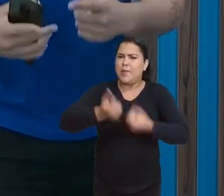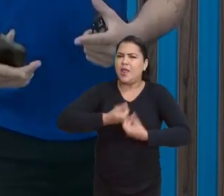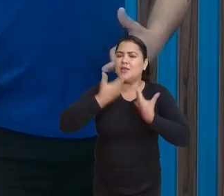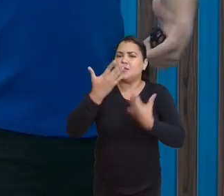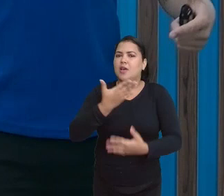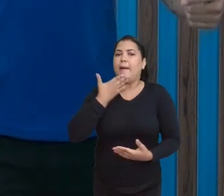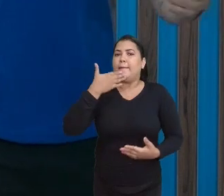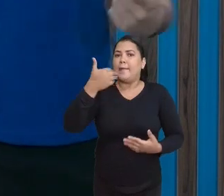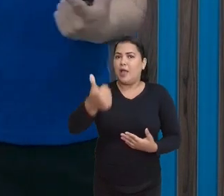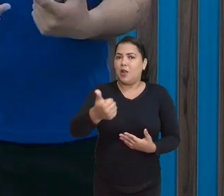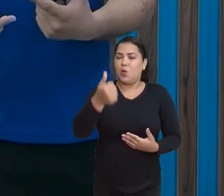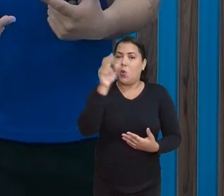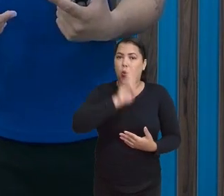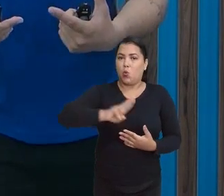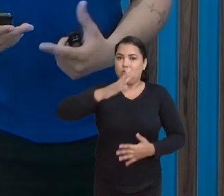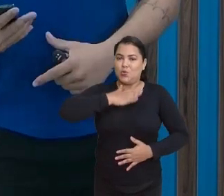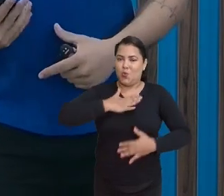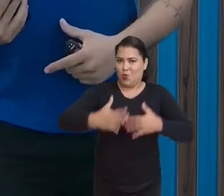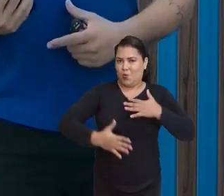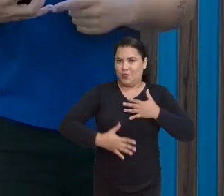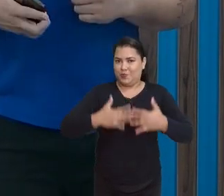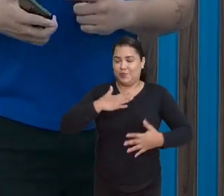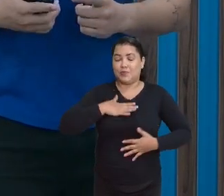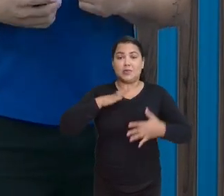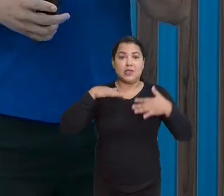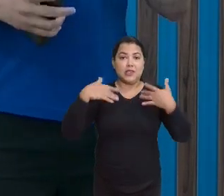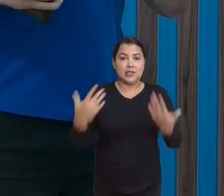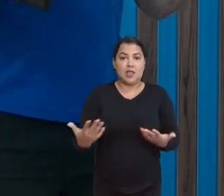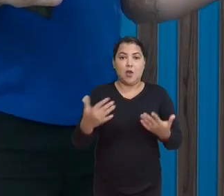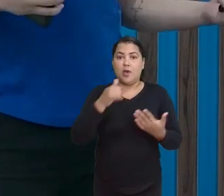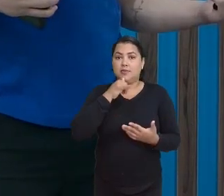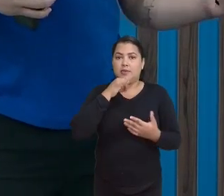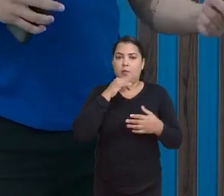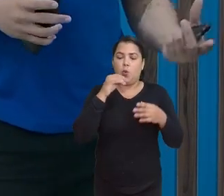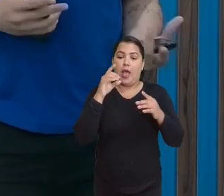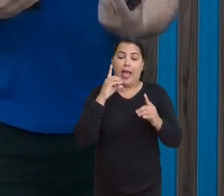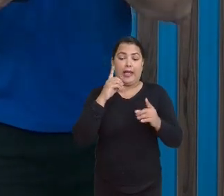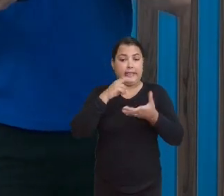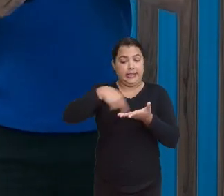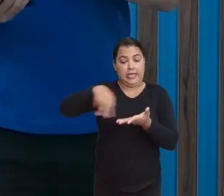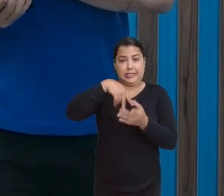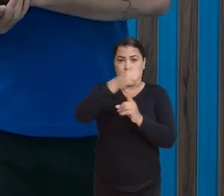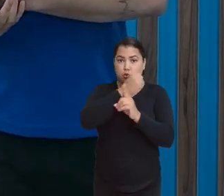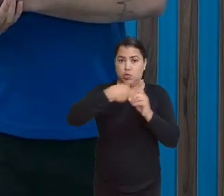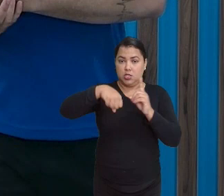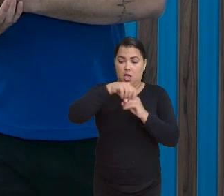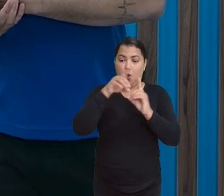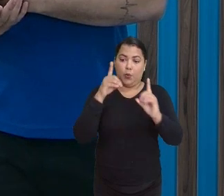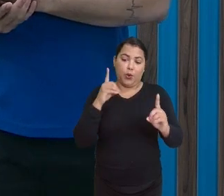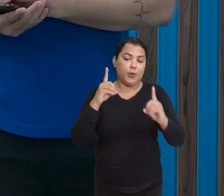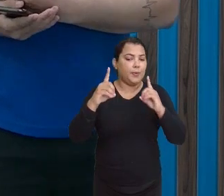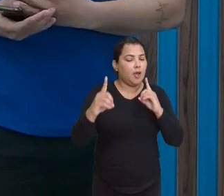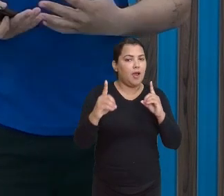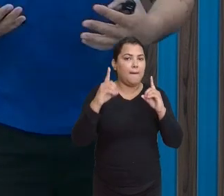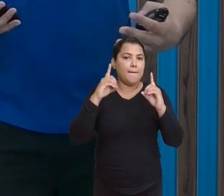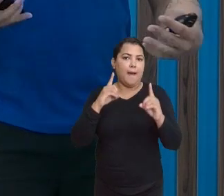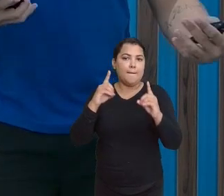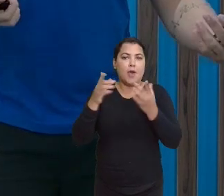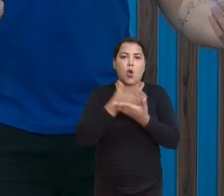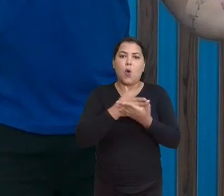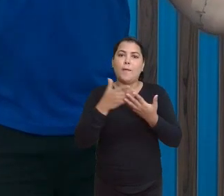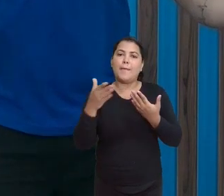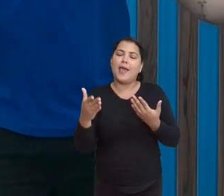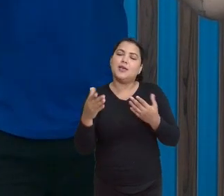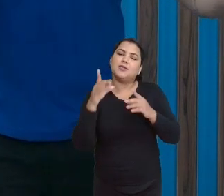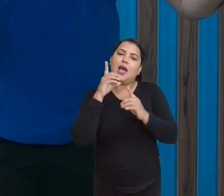comunicação através do corpo, é que a gente sai da dança social para a dança de salão. E aí é quando